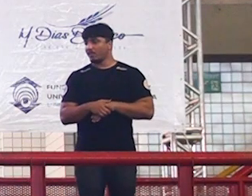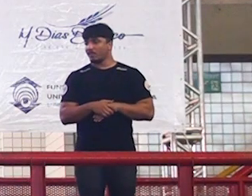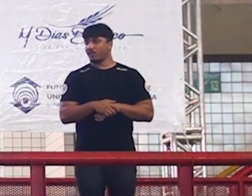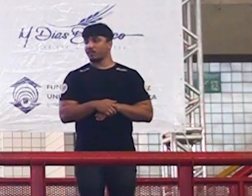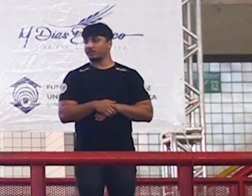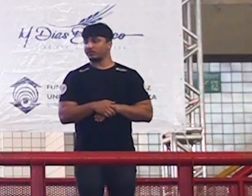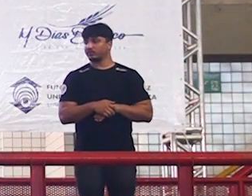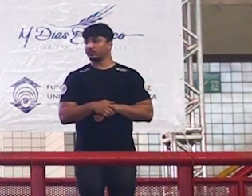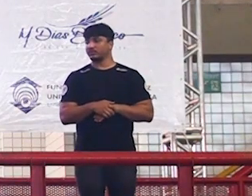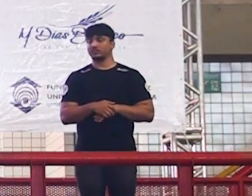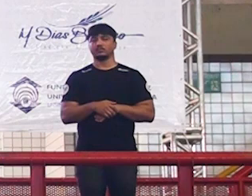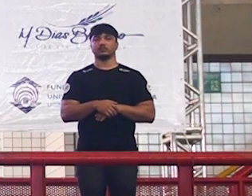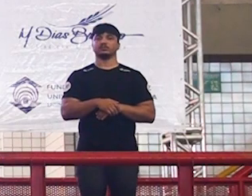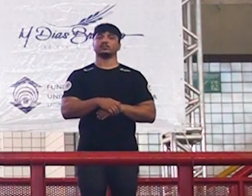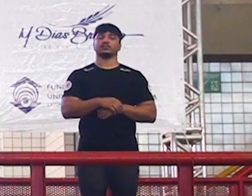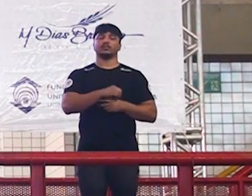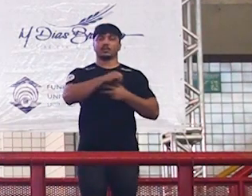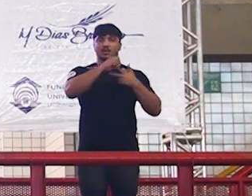Em